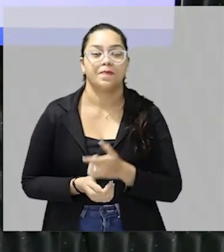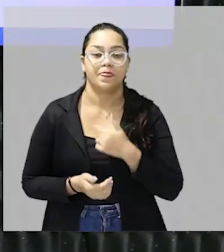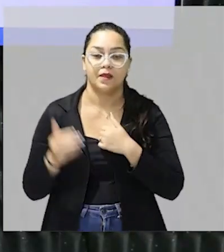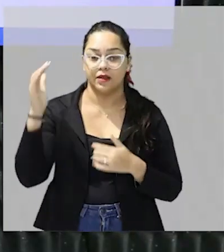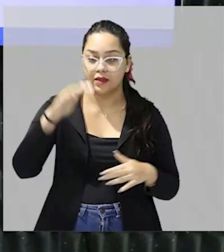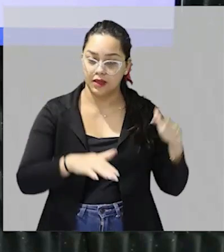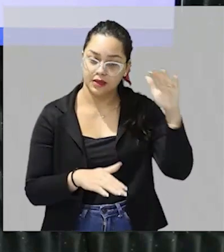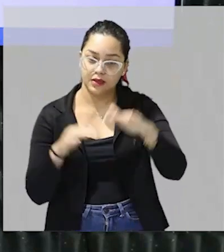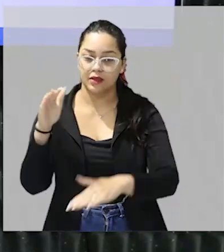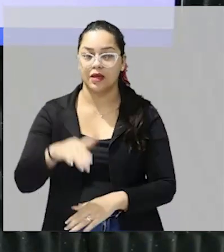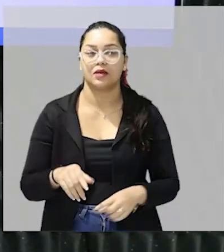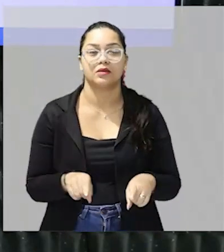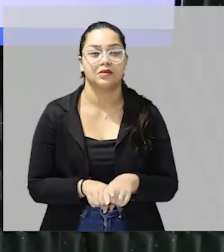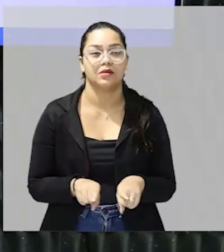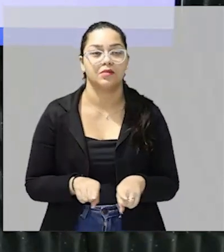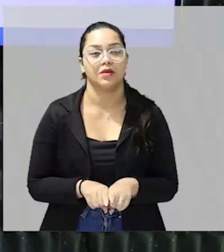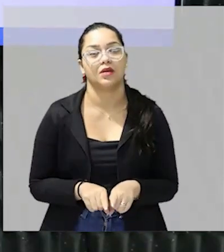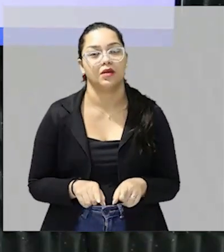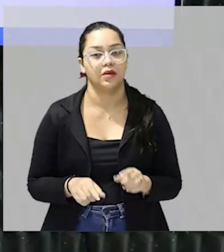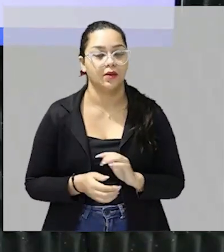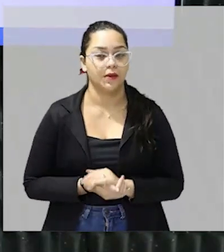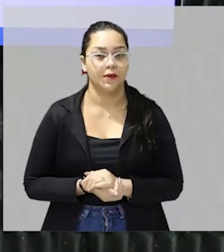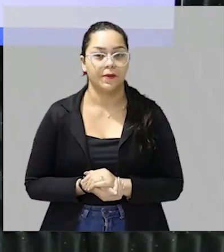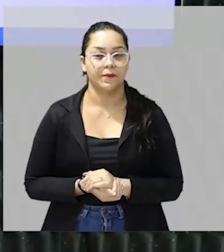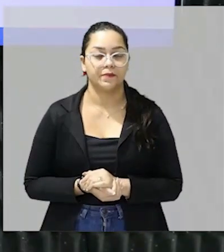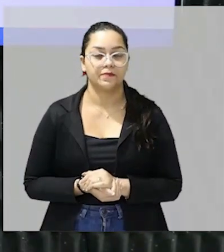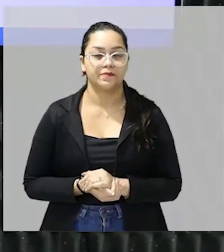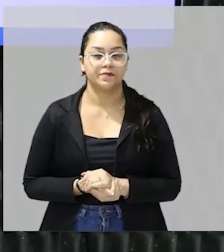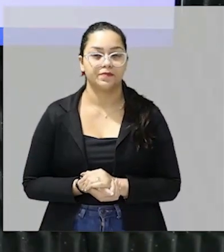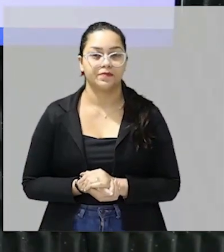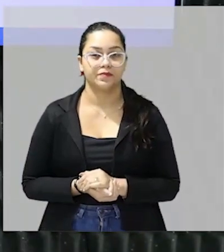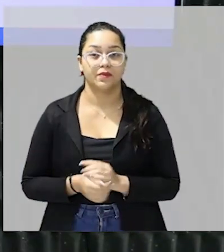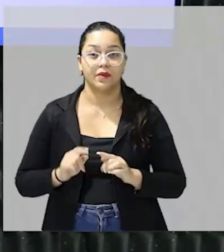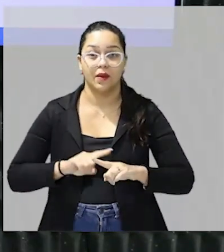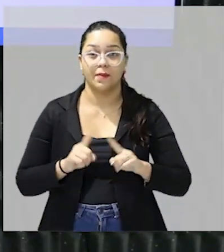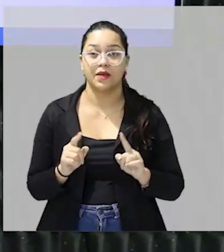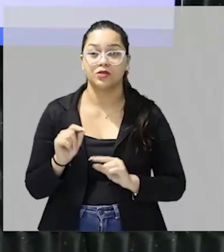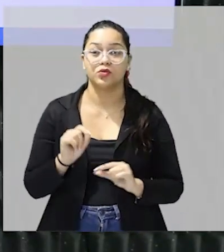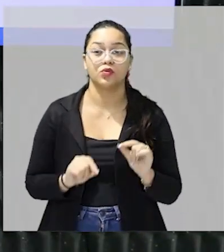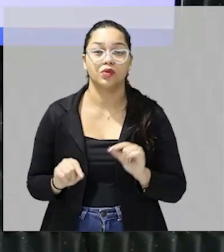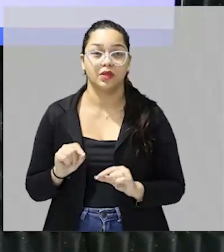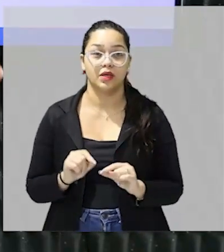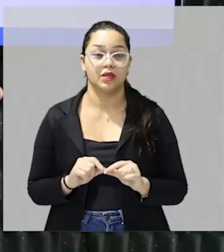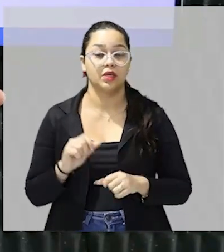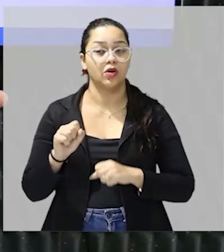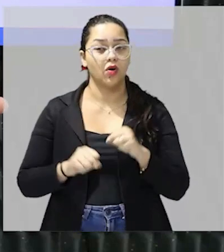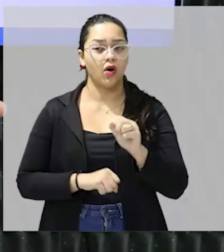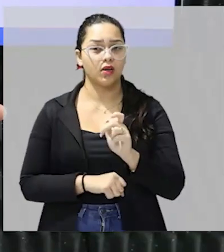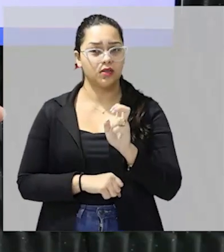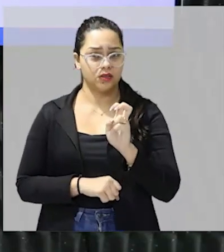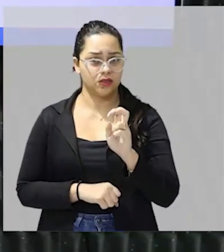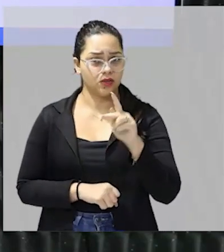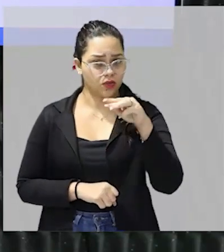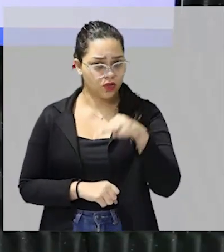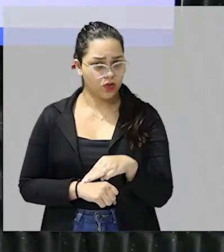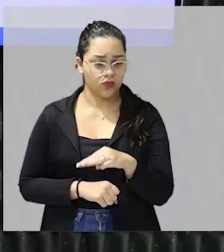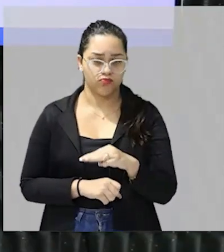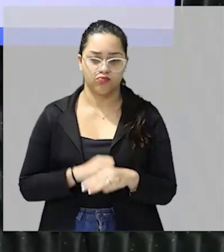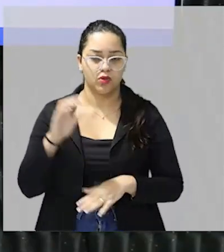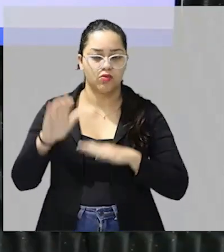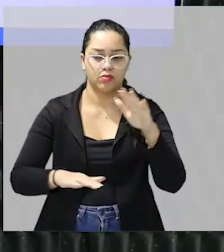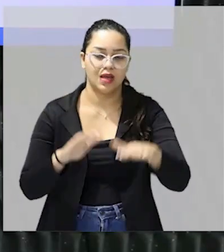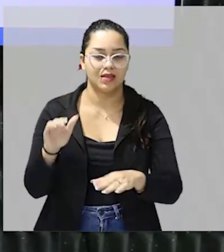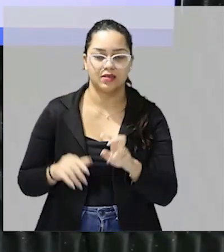nadar, eu trabalho o sistema cardiorrespiratório, a resistência muscular localizada. Mas um indivíduo que corre 5 km, ele não nada